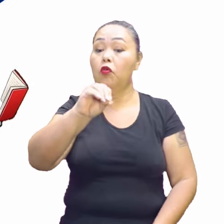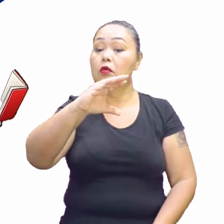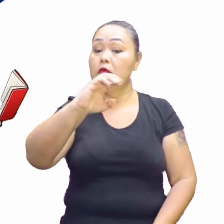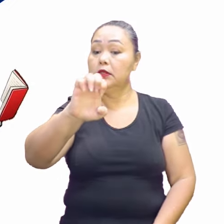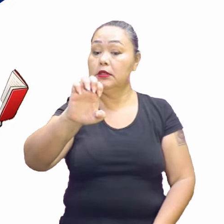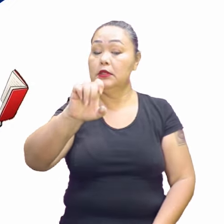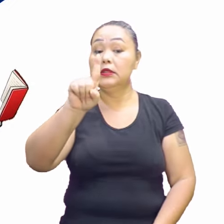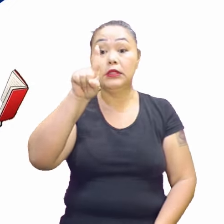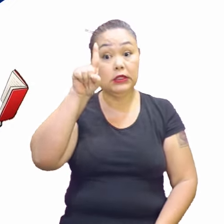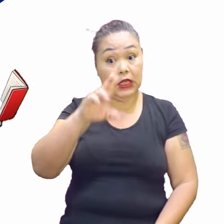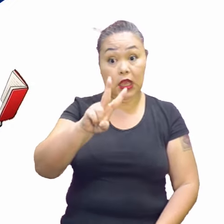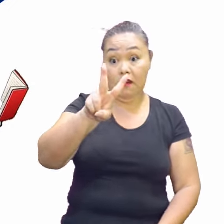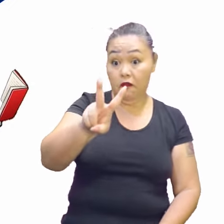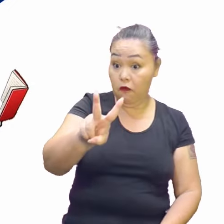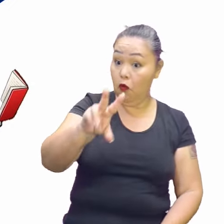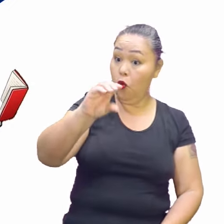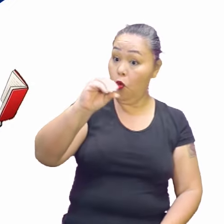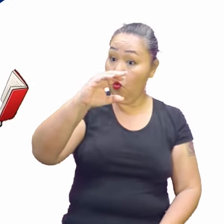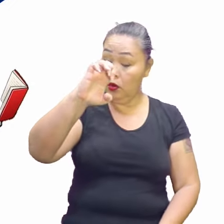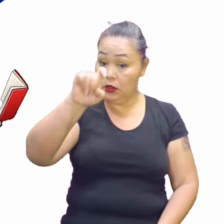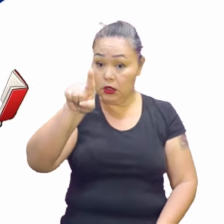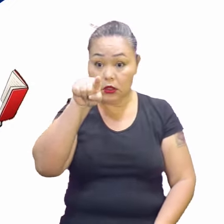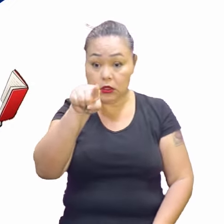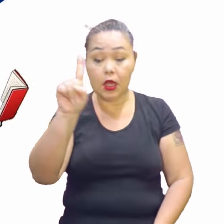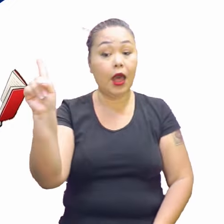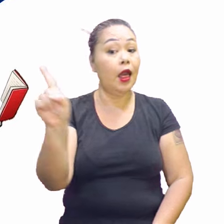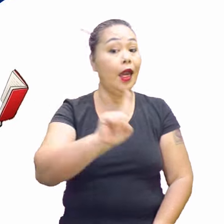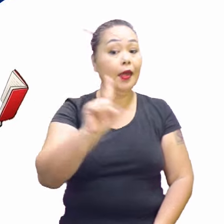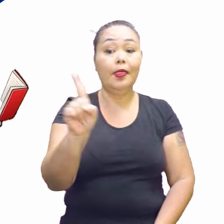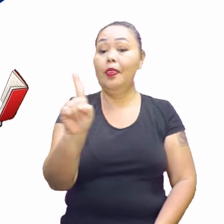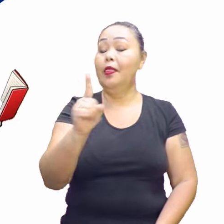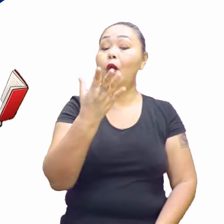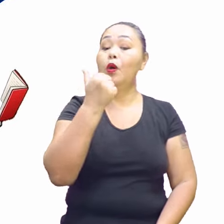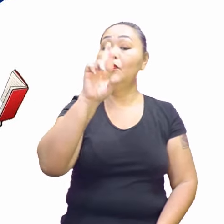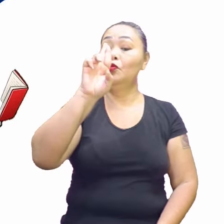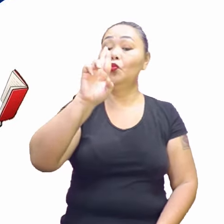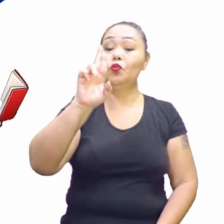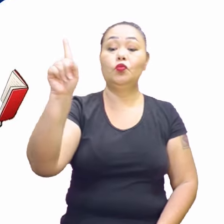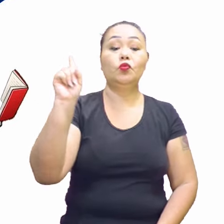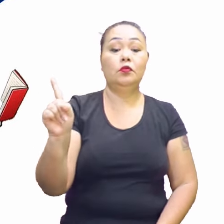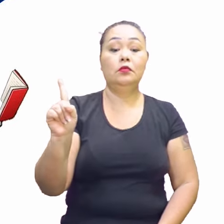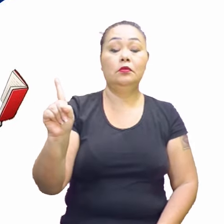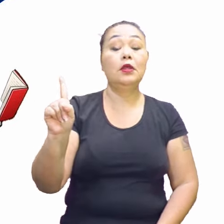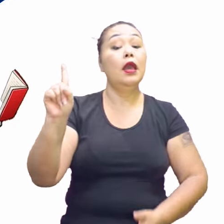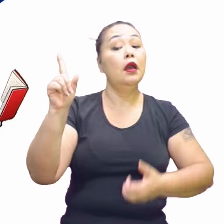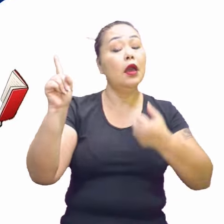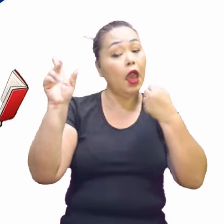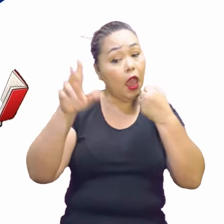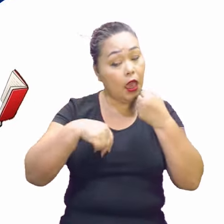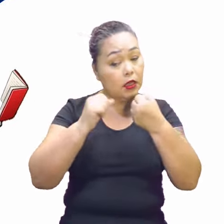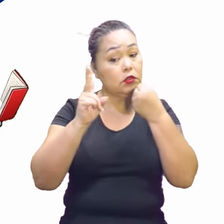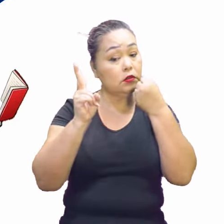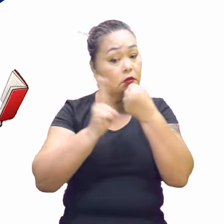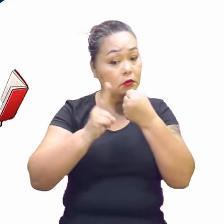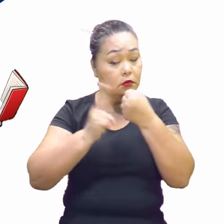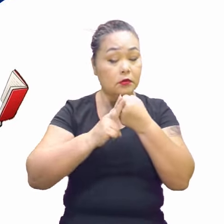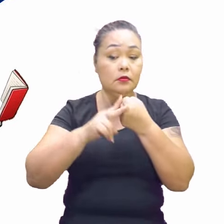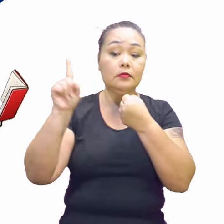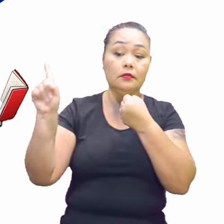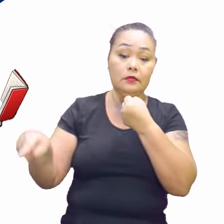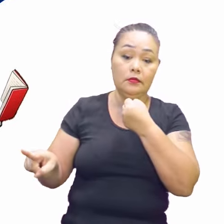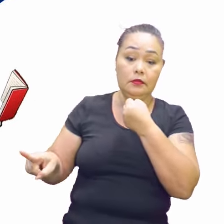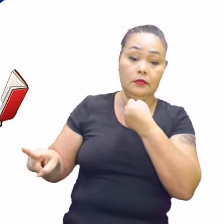fica? Ó, você ainda não almoçou. Este verbo está na terceira